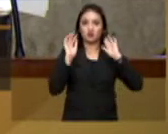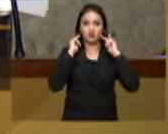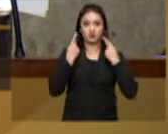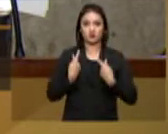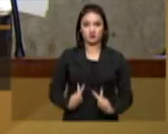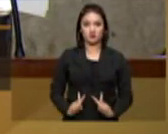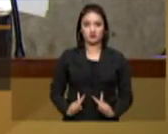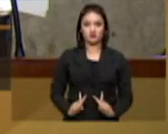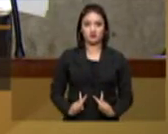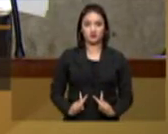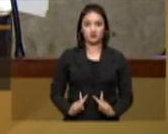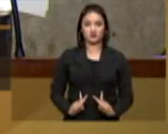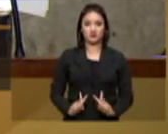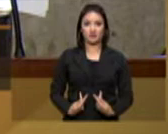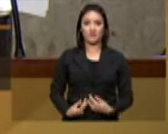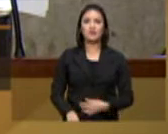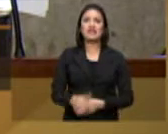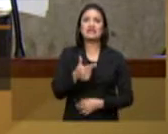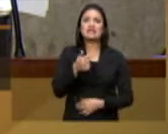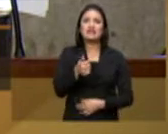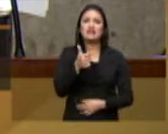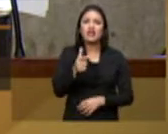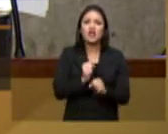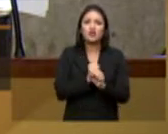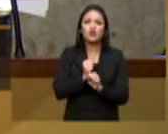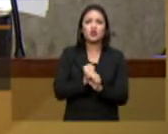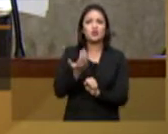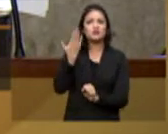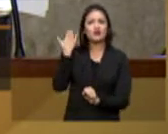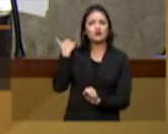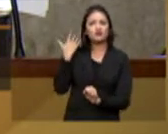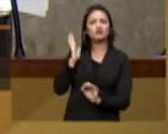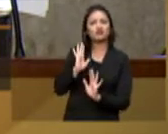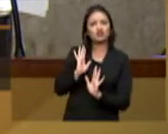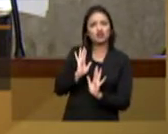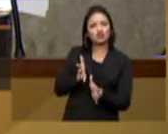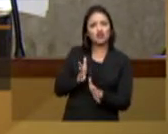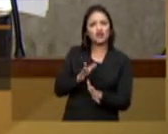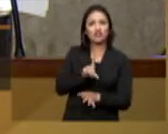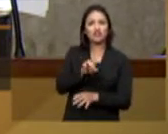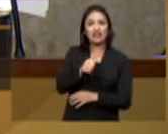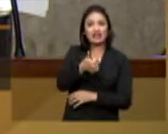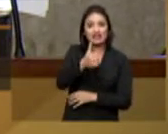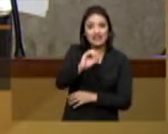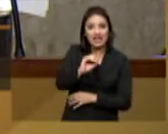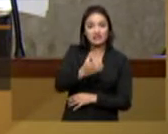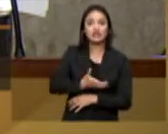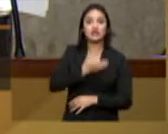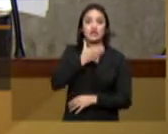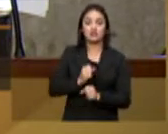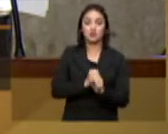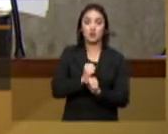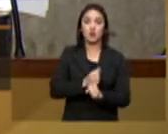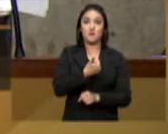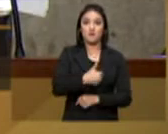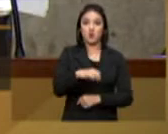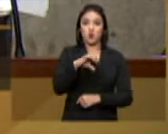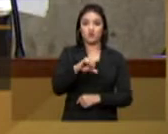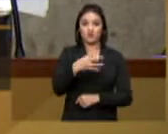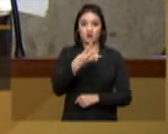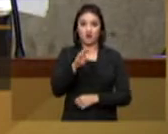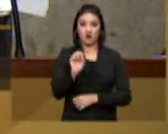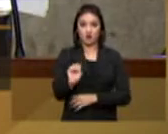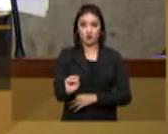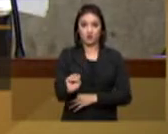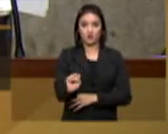Há exatos 72 anos, precisamente em 10 de dezembro de